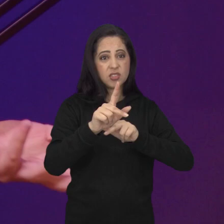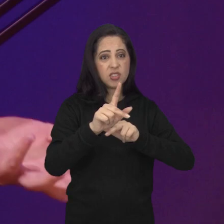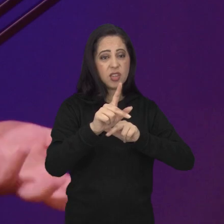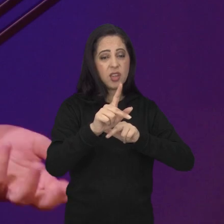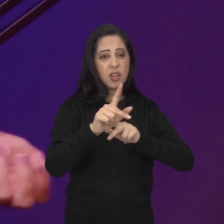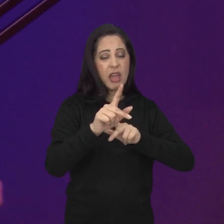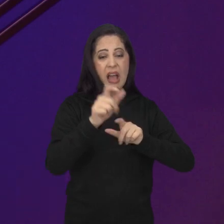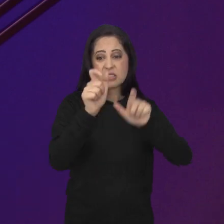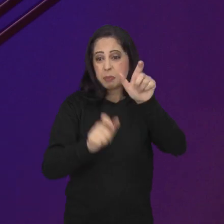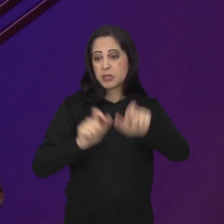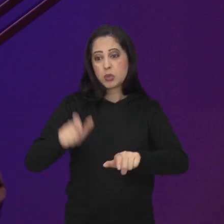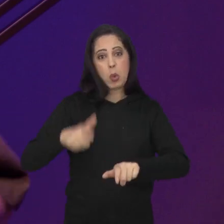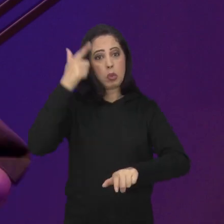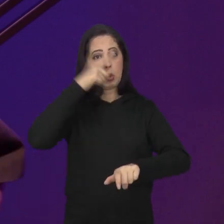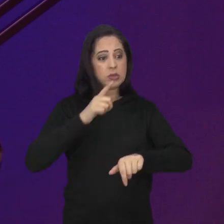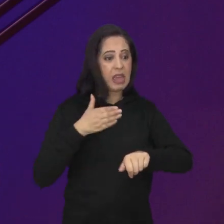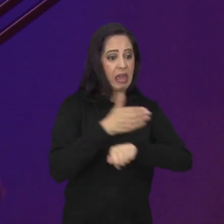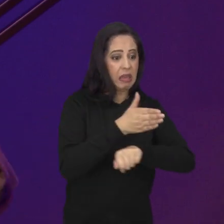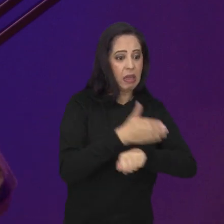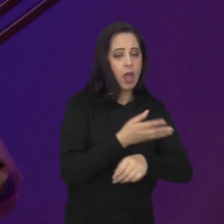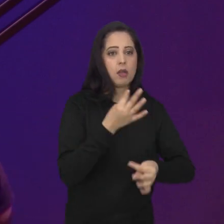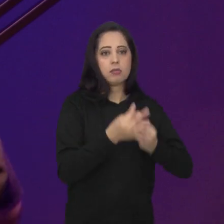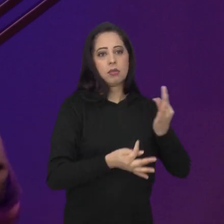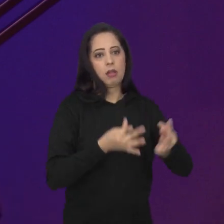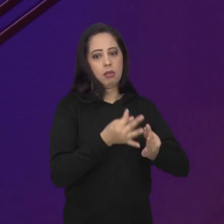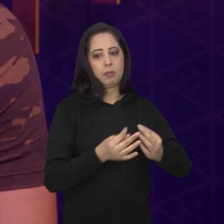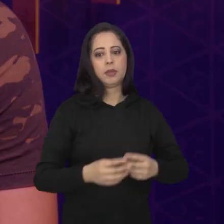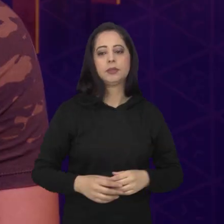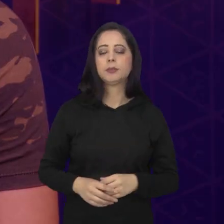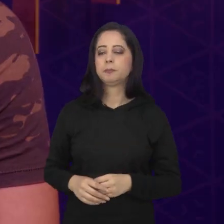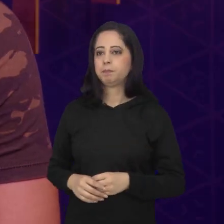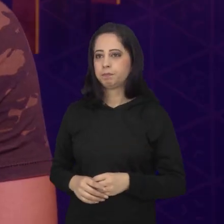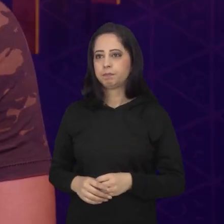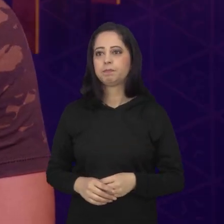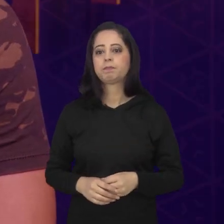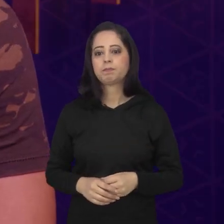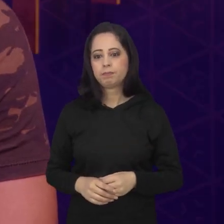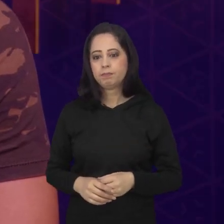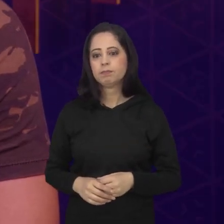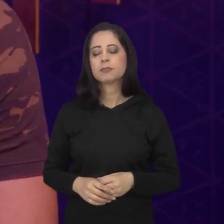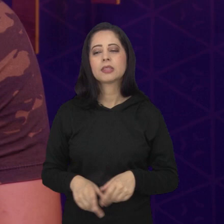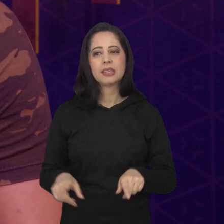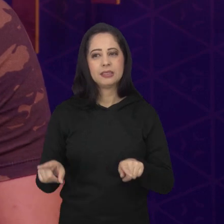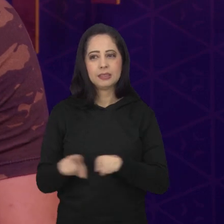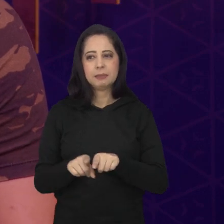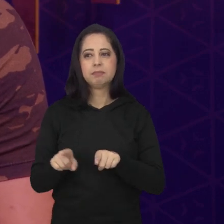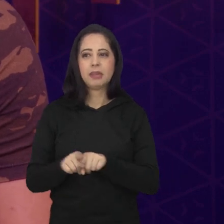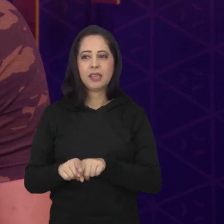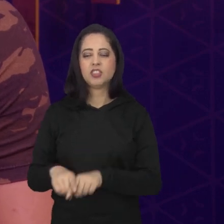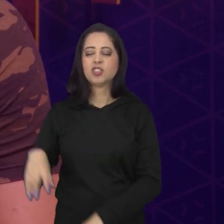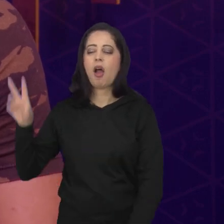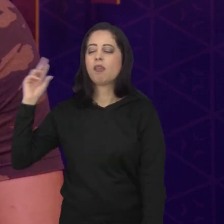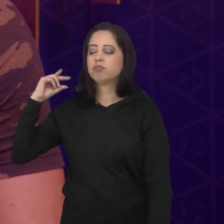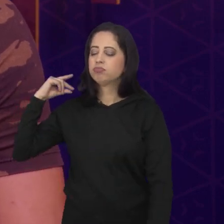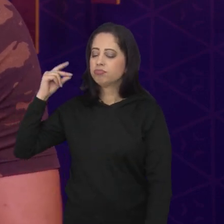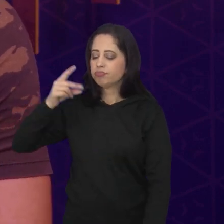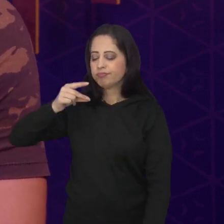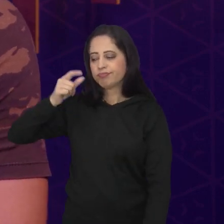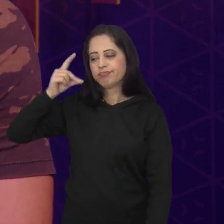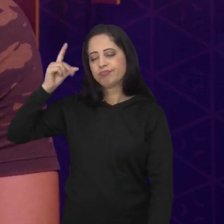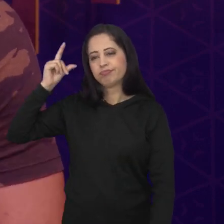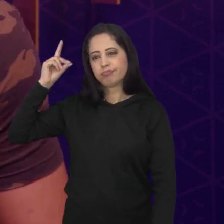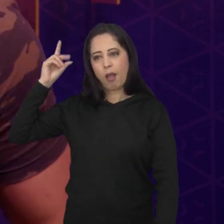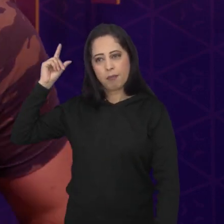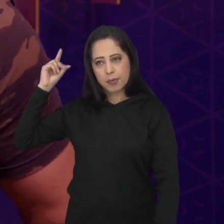diferentes estados, não tem um acesso adequado ao tratamento. E eu acho que, além do acesso, por